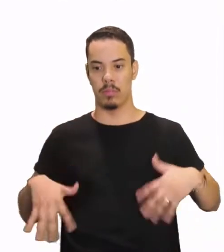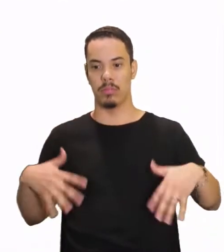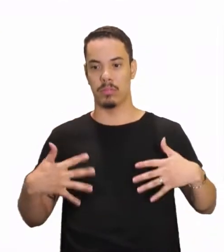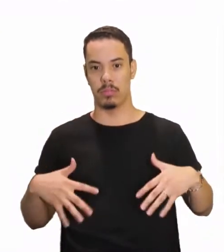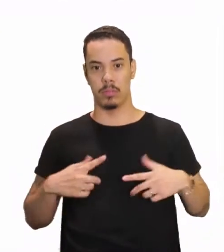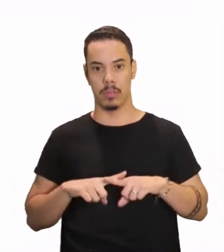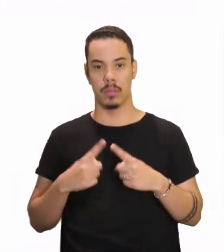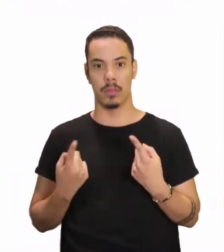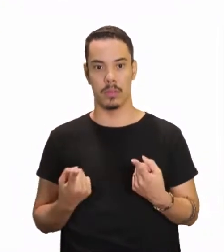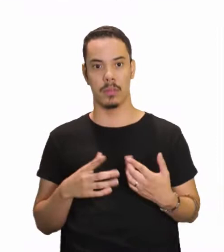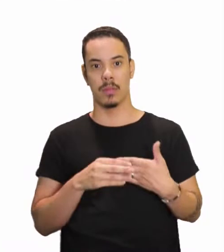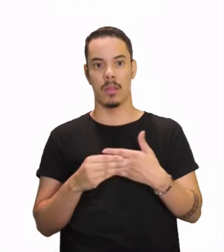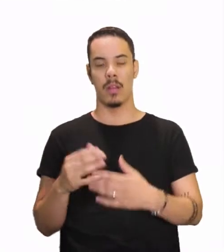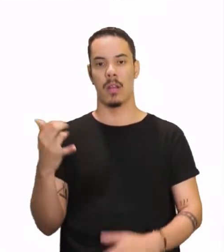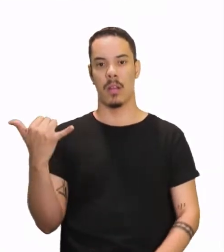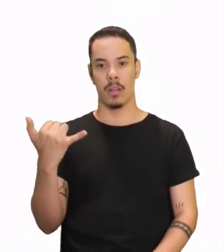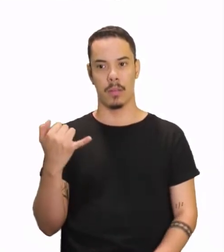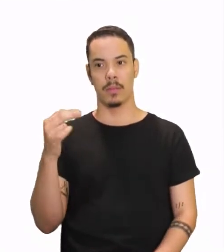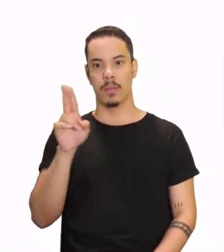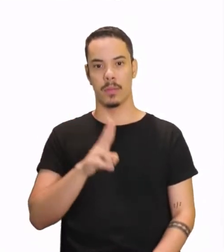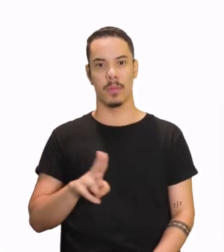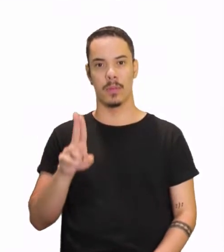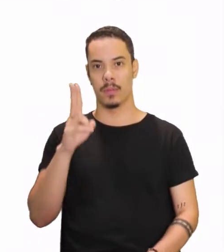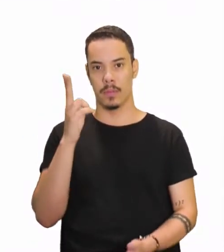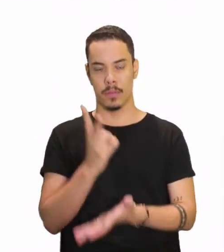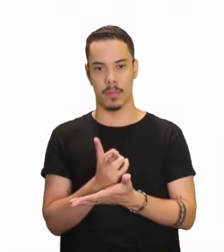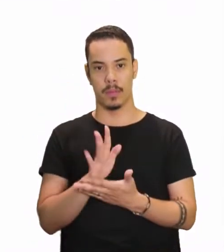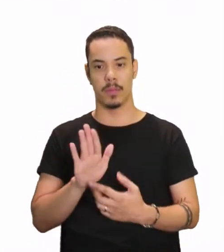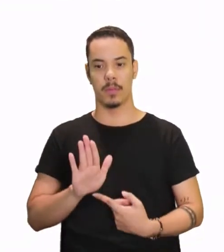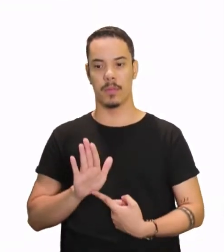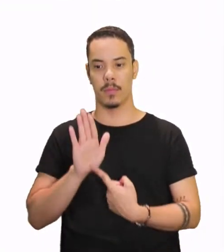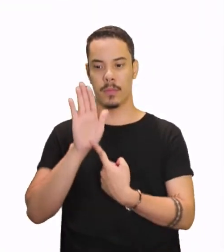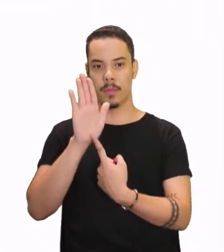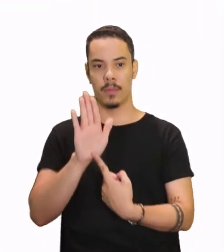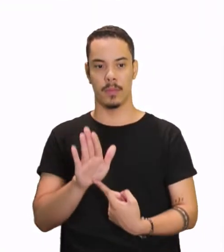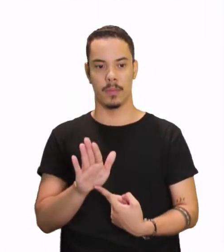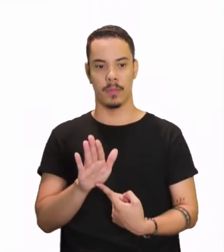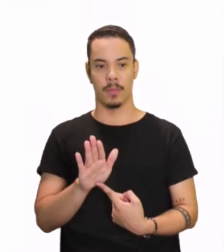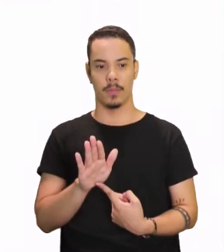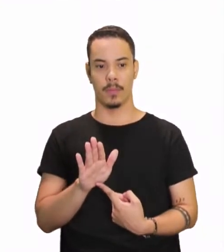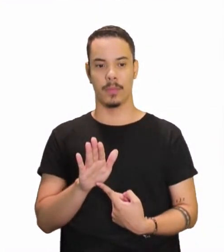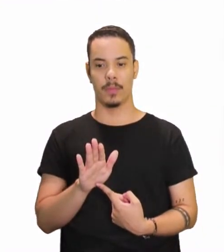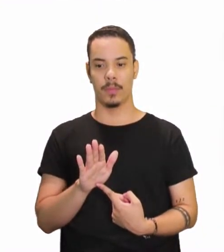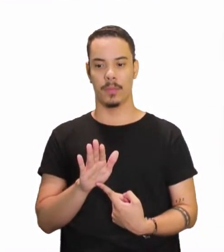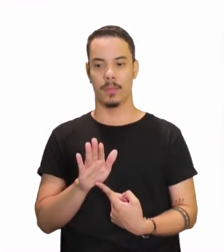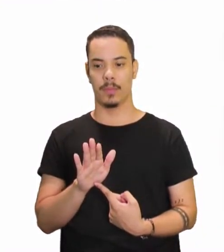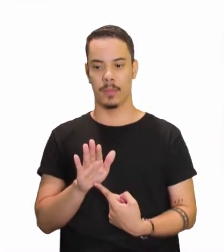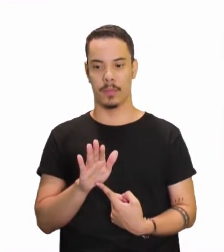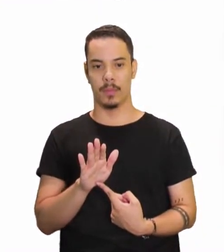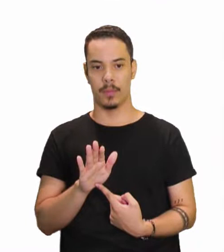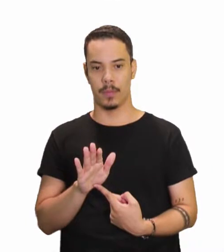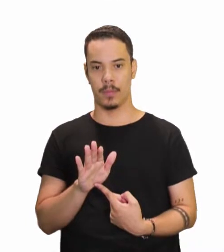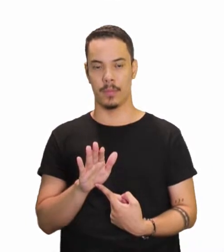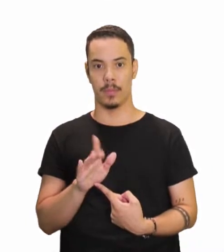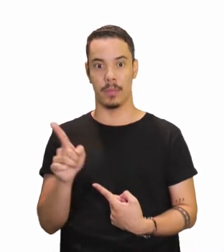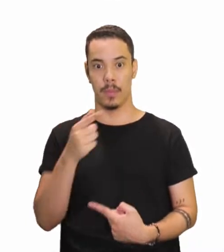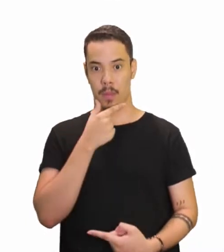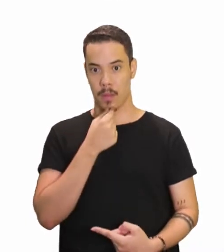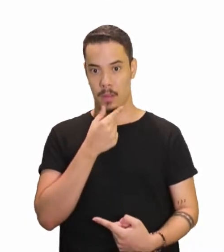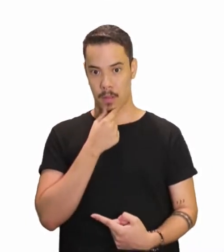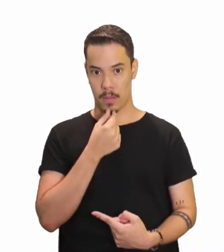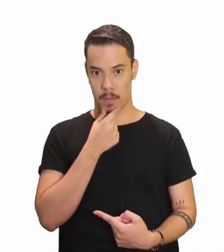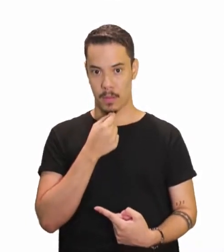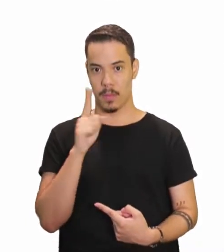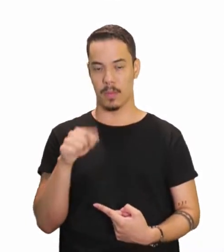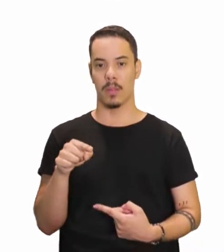Vamos aí pegar a caneta, como sempre, né? A caneta ganhando aqui, beleza. Gil Vicente, ele foi